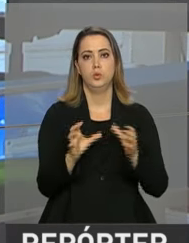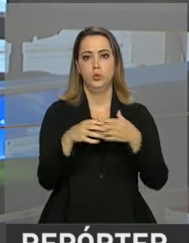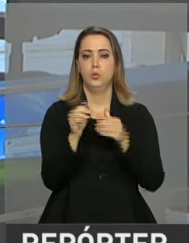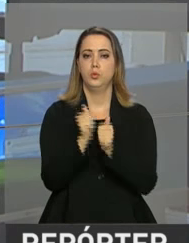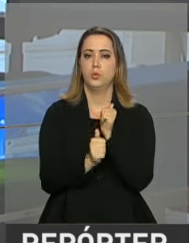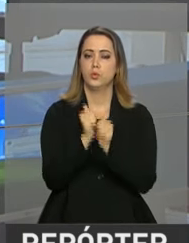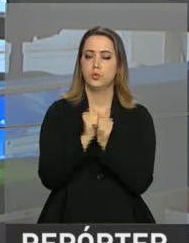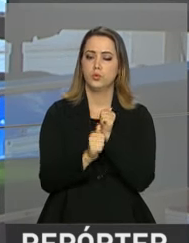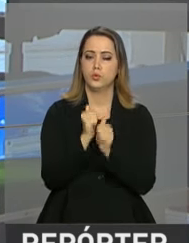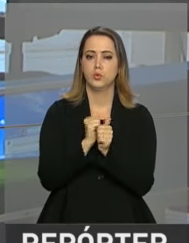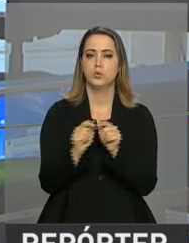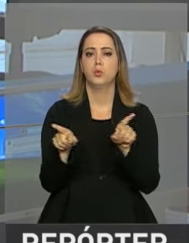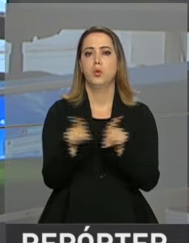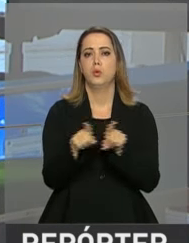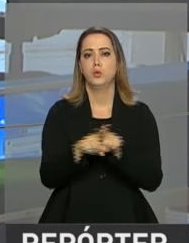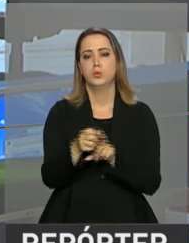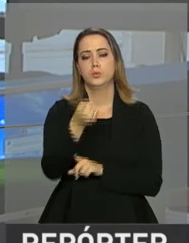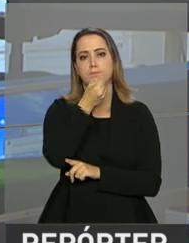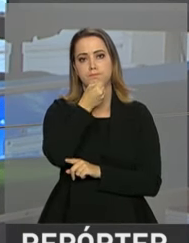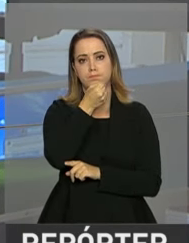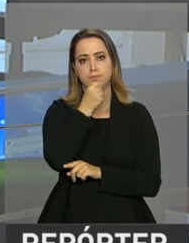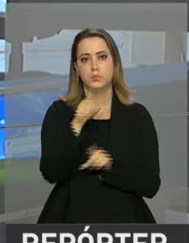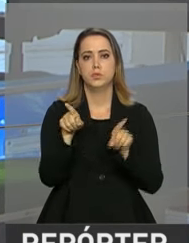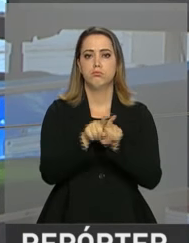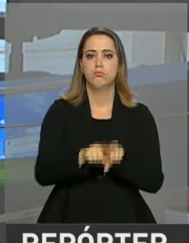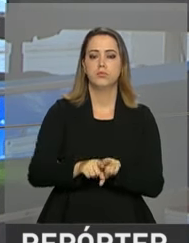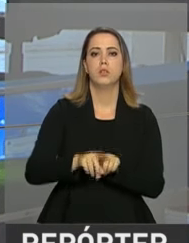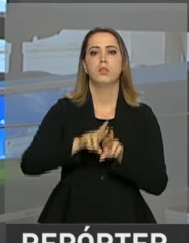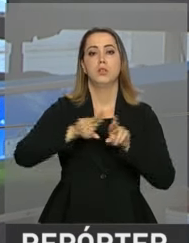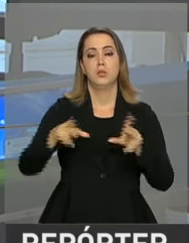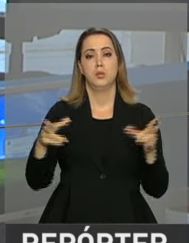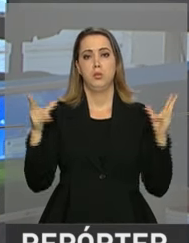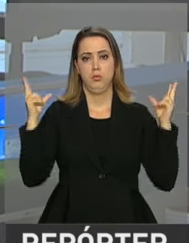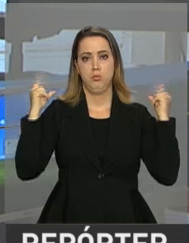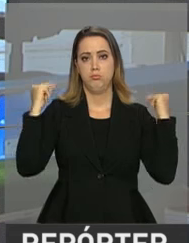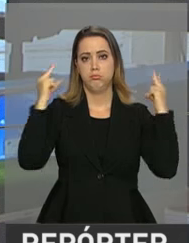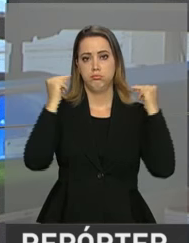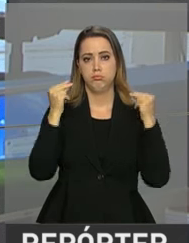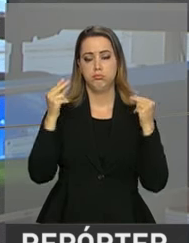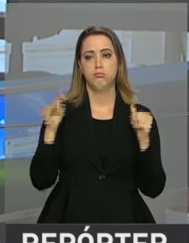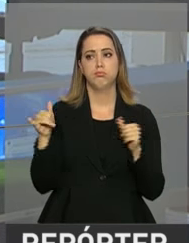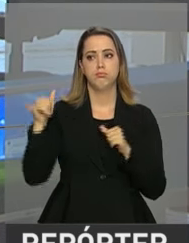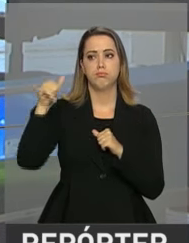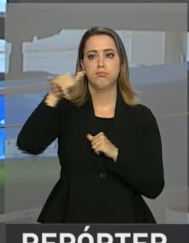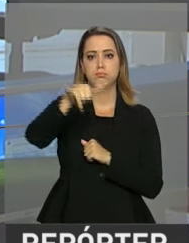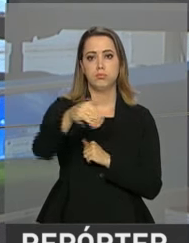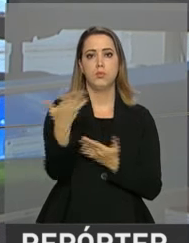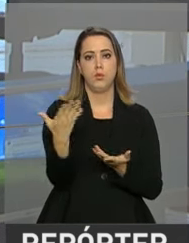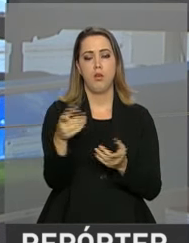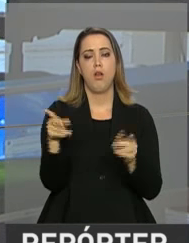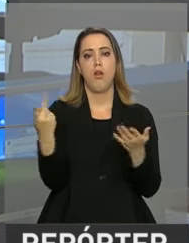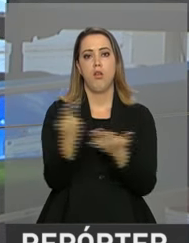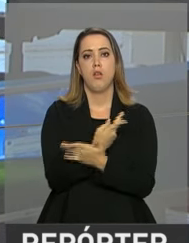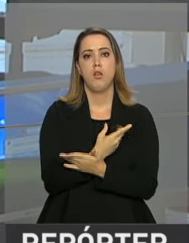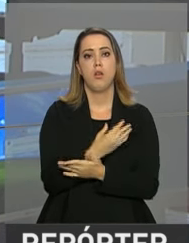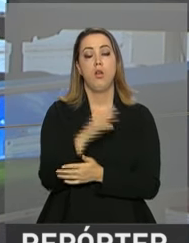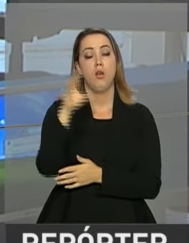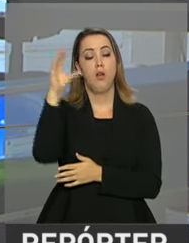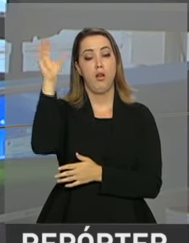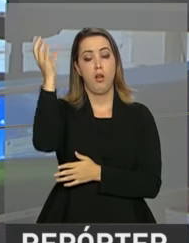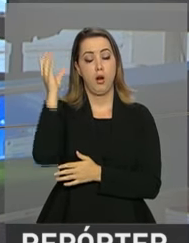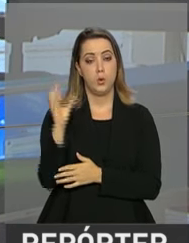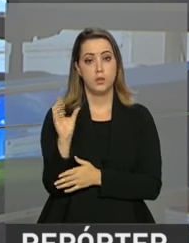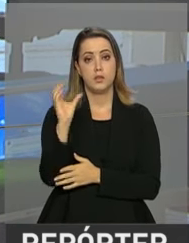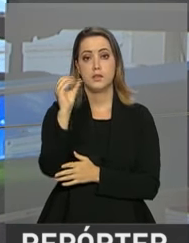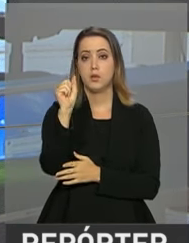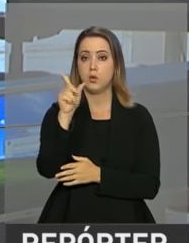Chapecoense, além de jornalistas e a tripulação do voo. O acidente foi na Colômbia, na madrugada da última terça-feira. O